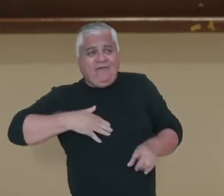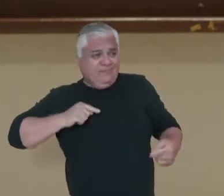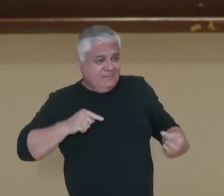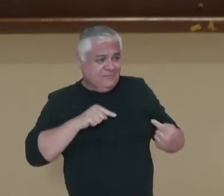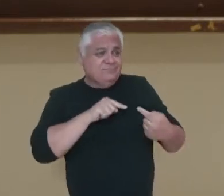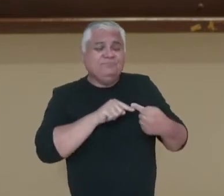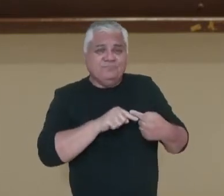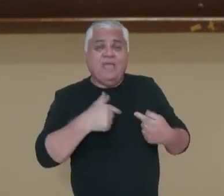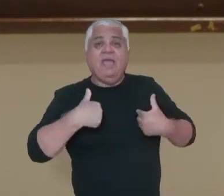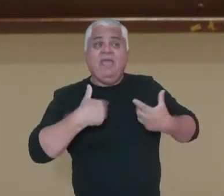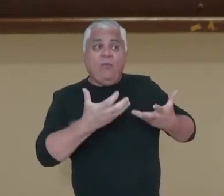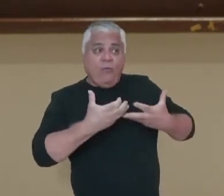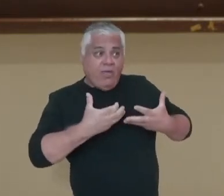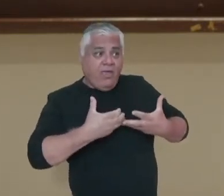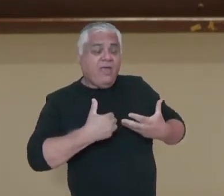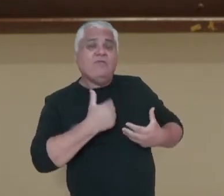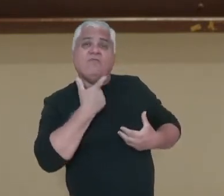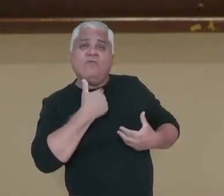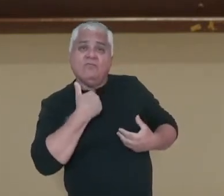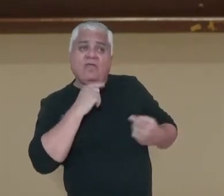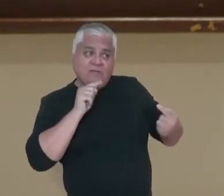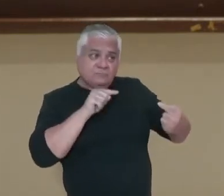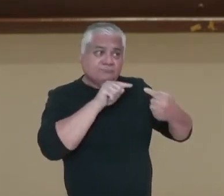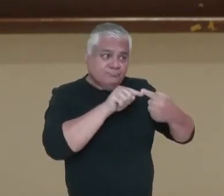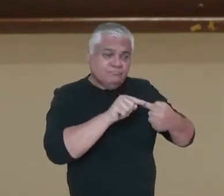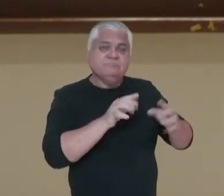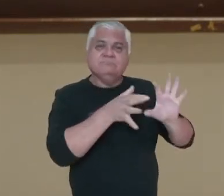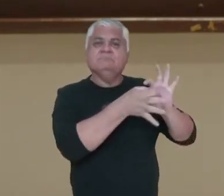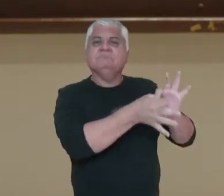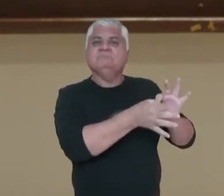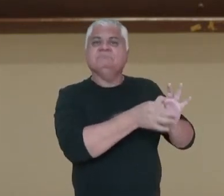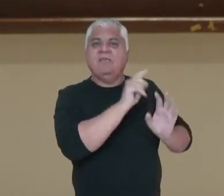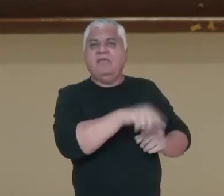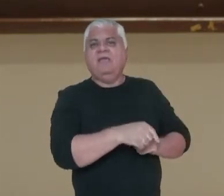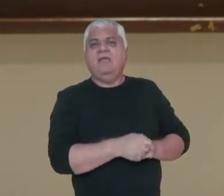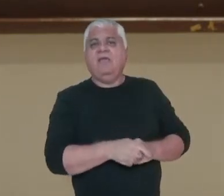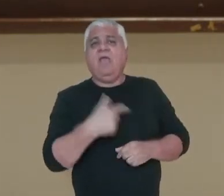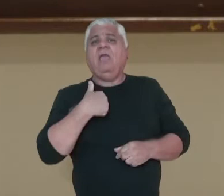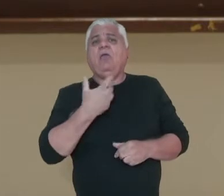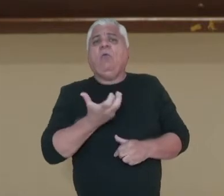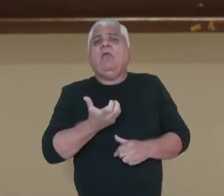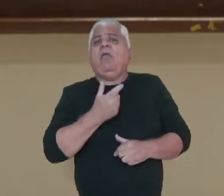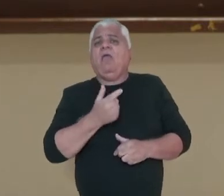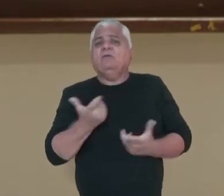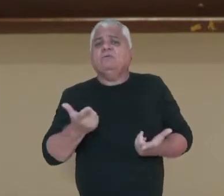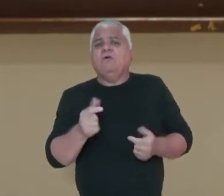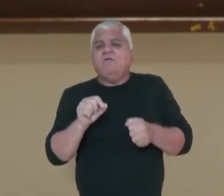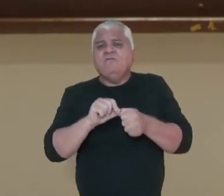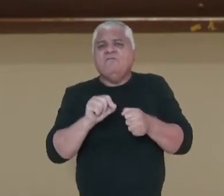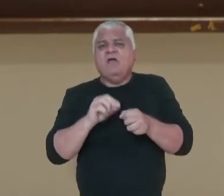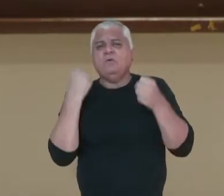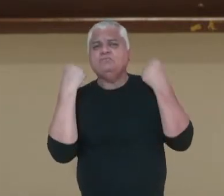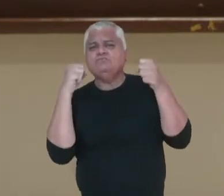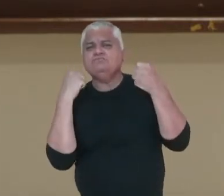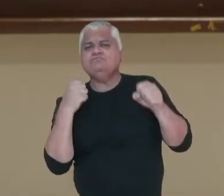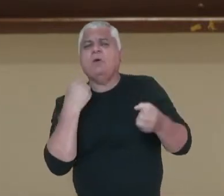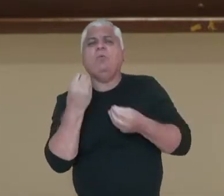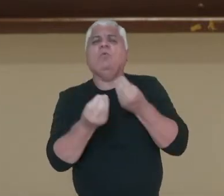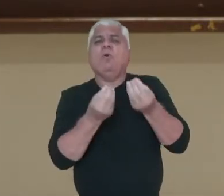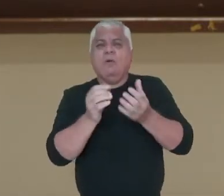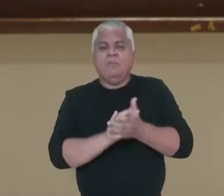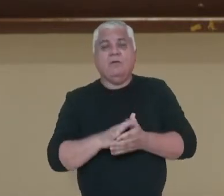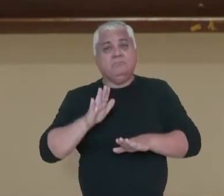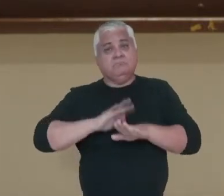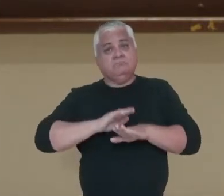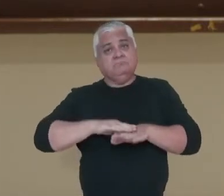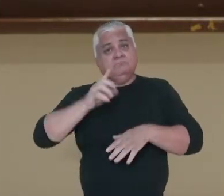com o teu objetivo, o que você quer praticando aquela forma ginástica. Então é tudo isso que você tem que pensar na hora de